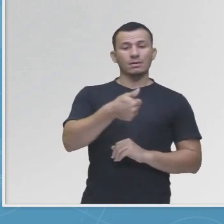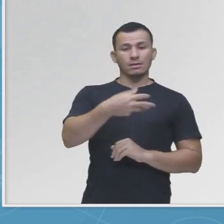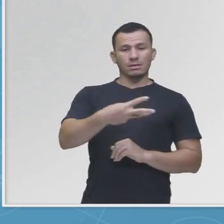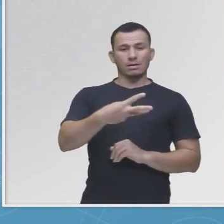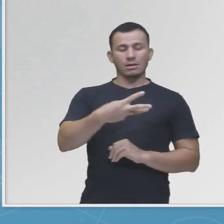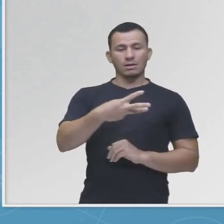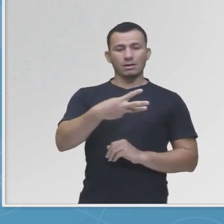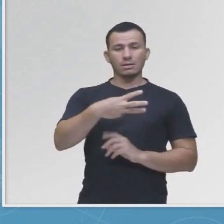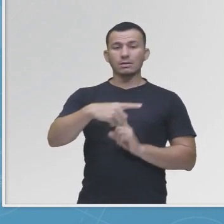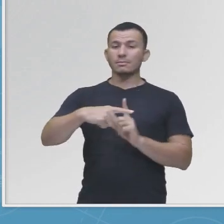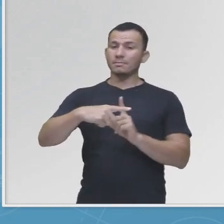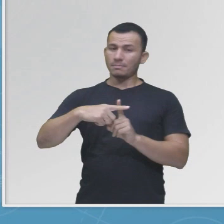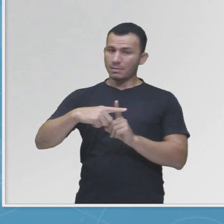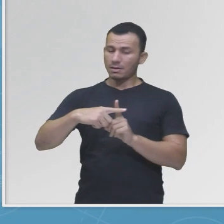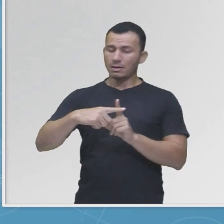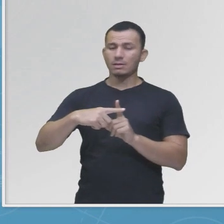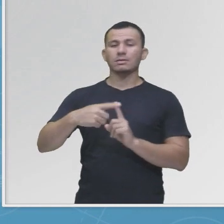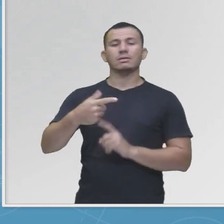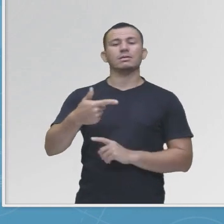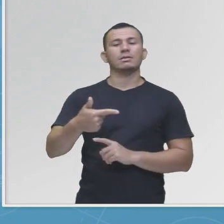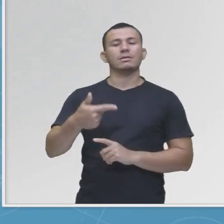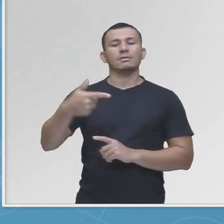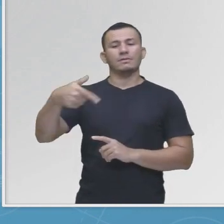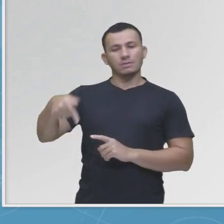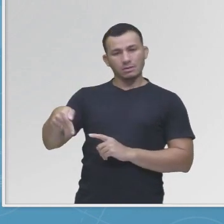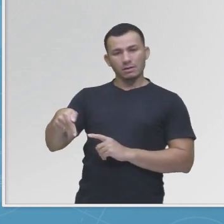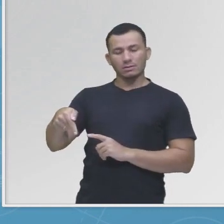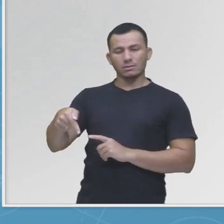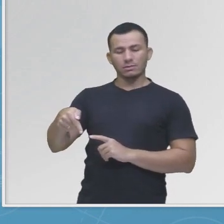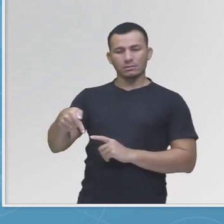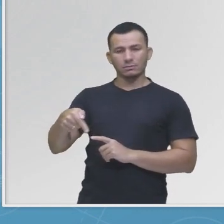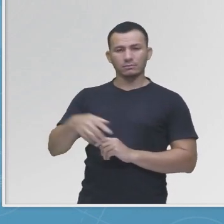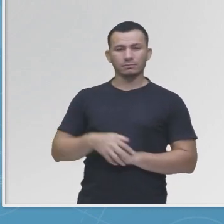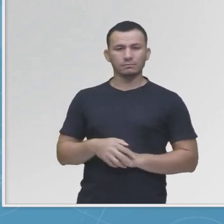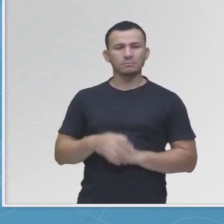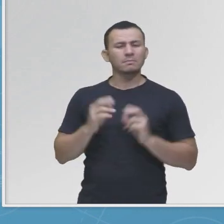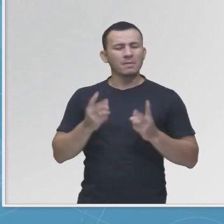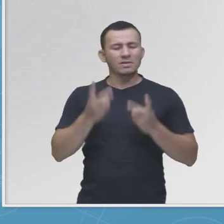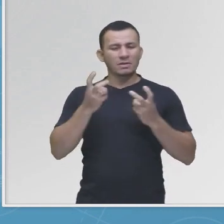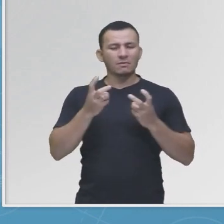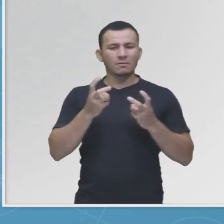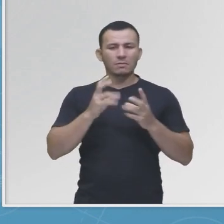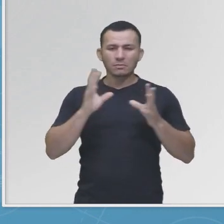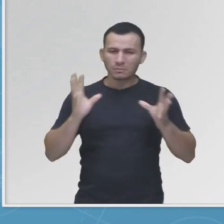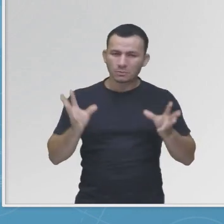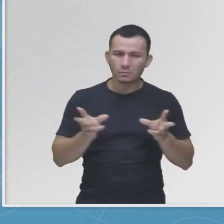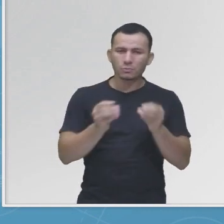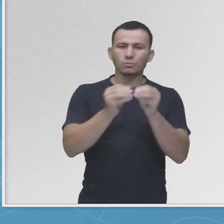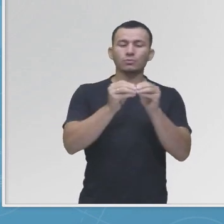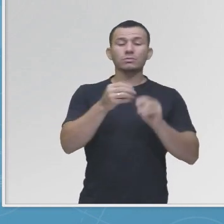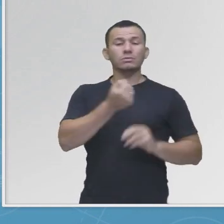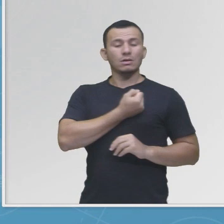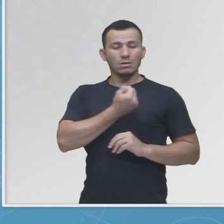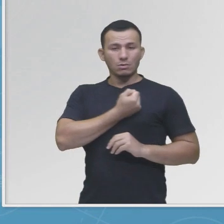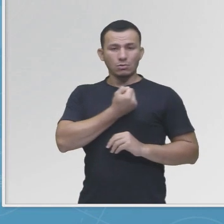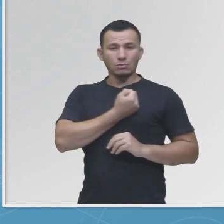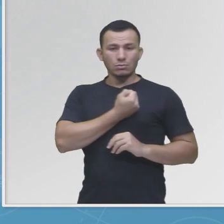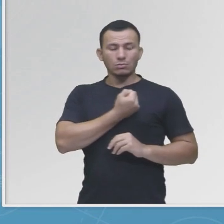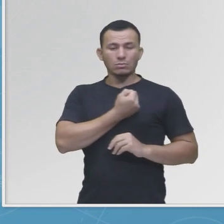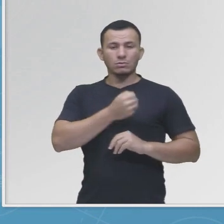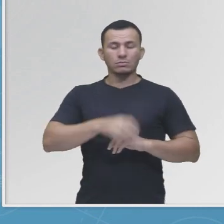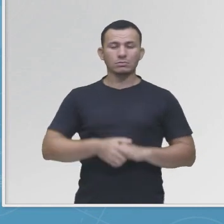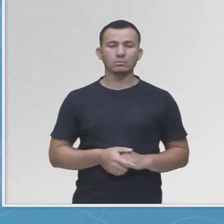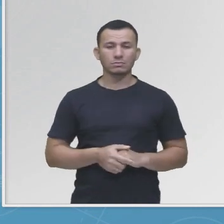mais 27. Observe que nós estamos reunindo elementos que pertencem ao mesmo